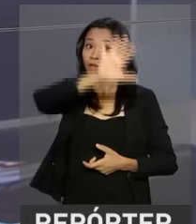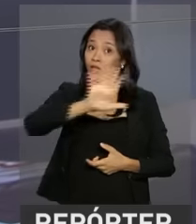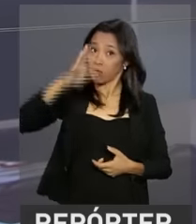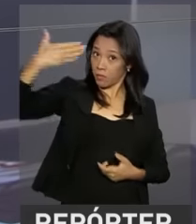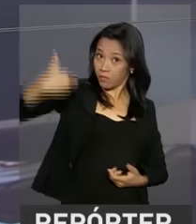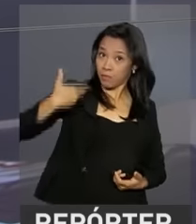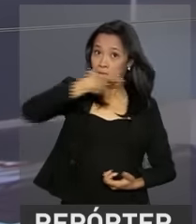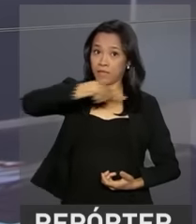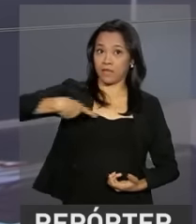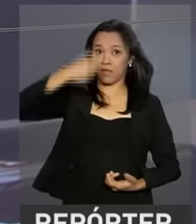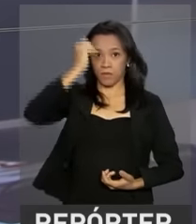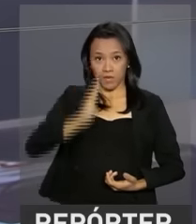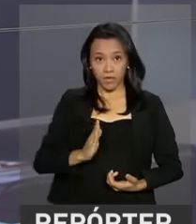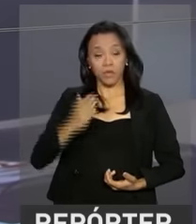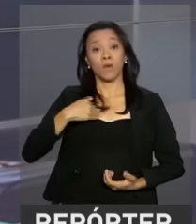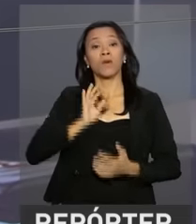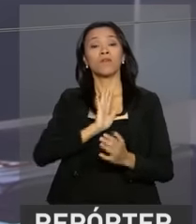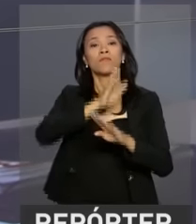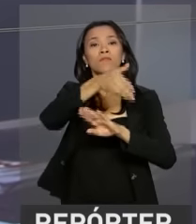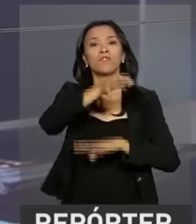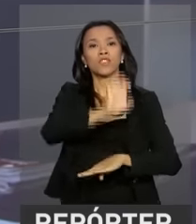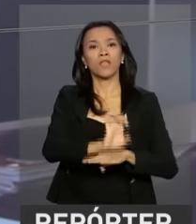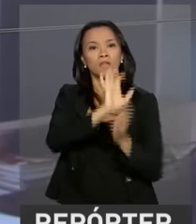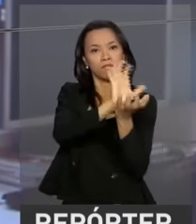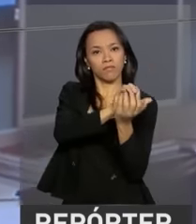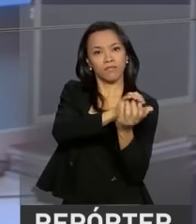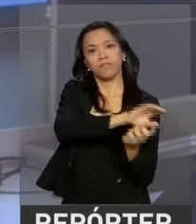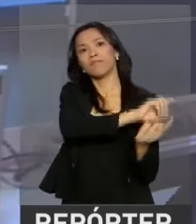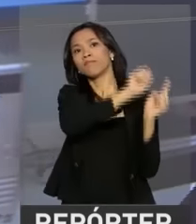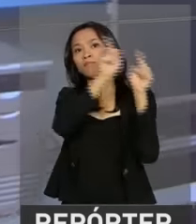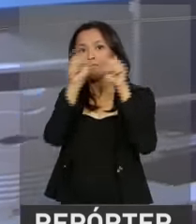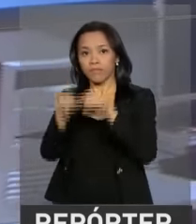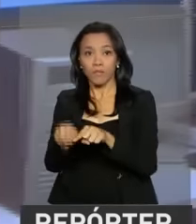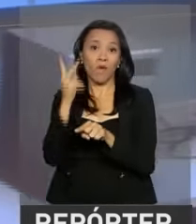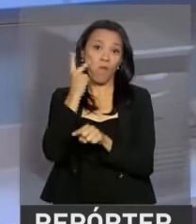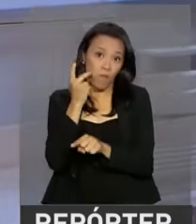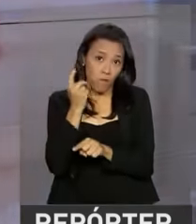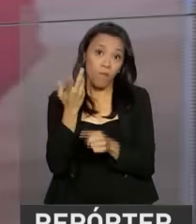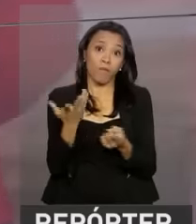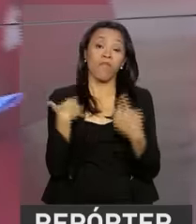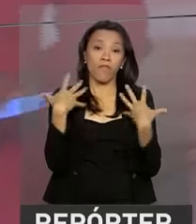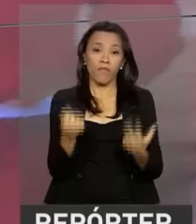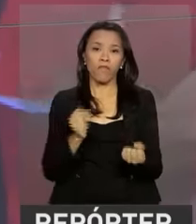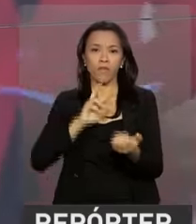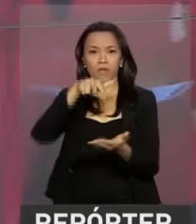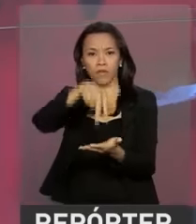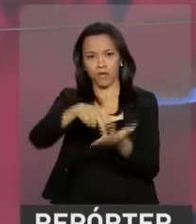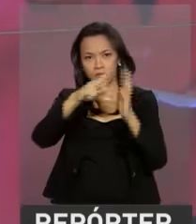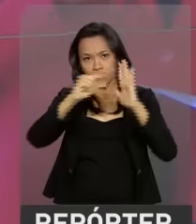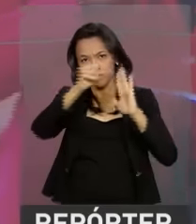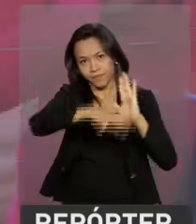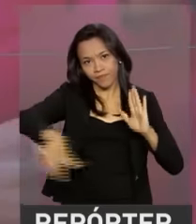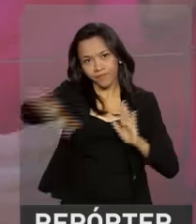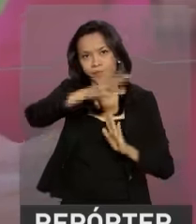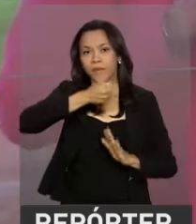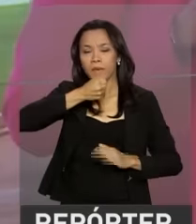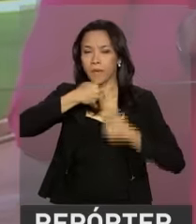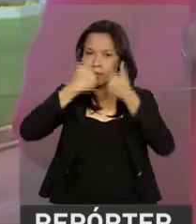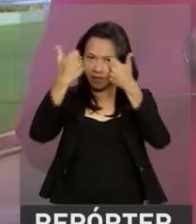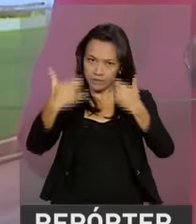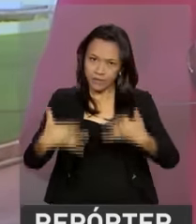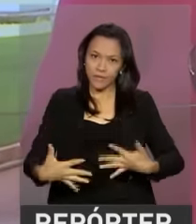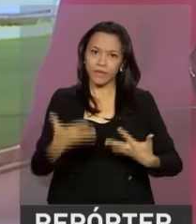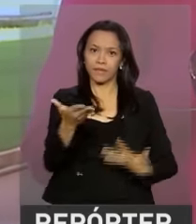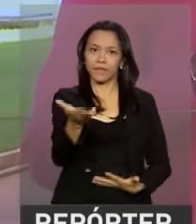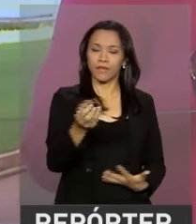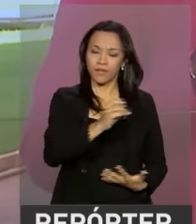cidades de Pernambuco e do Ceará vamos falar então com a repórter Mara kenup que está lá no palácio Planalto e traz pra gente as informações